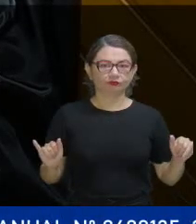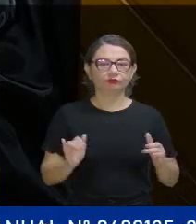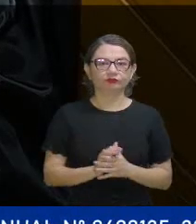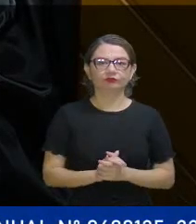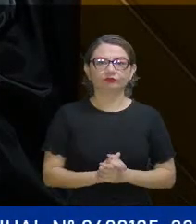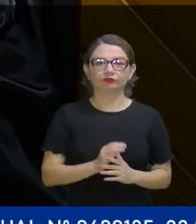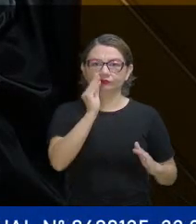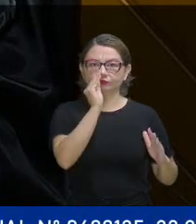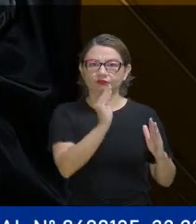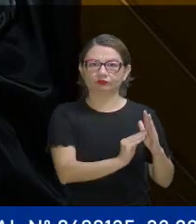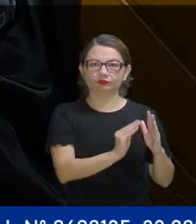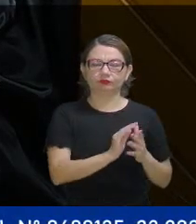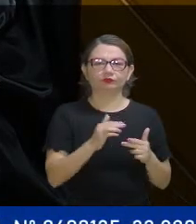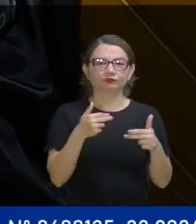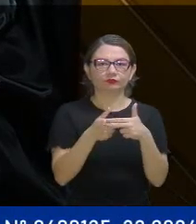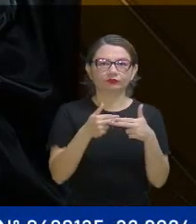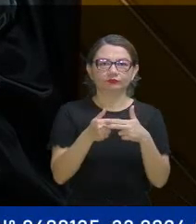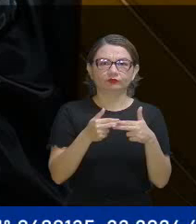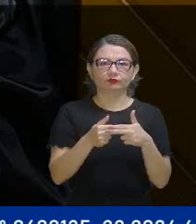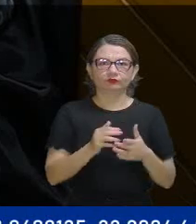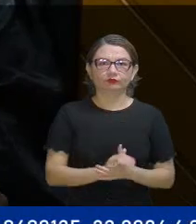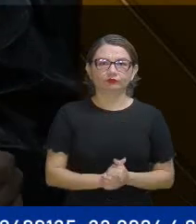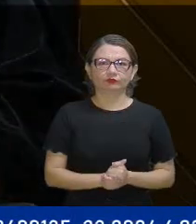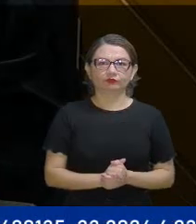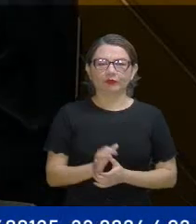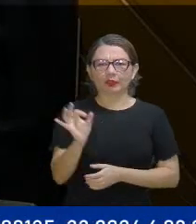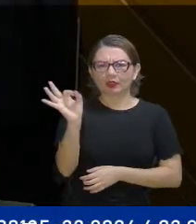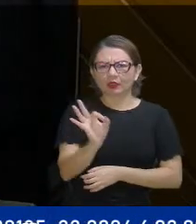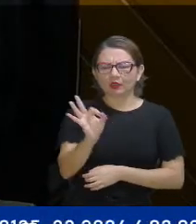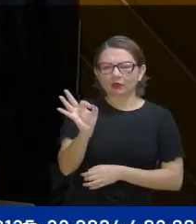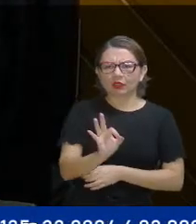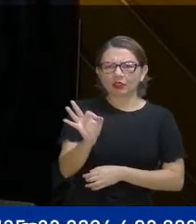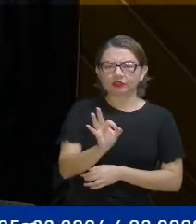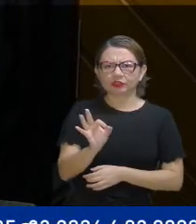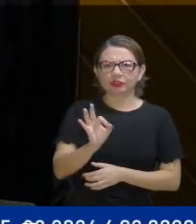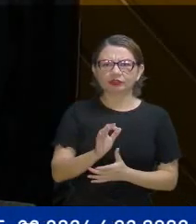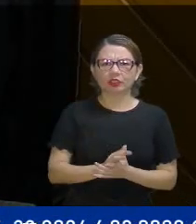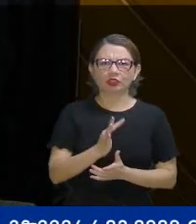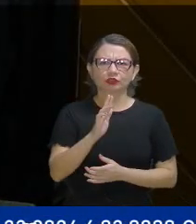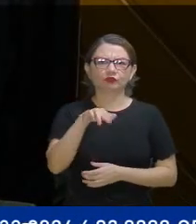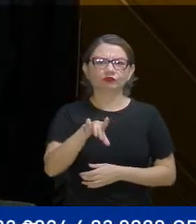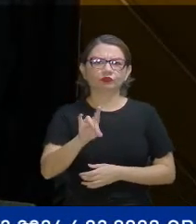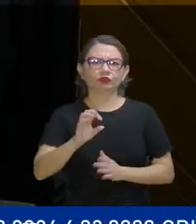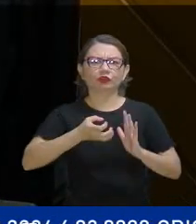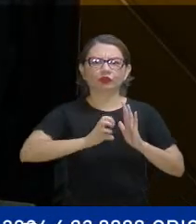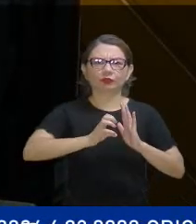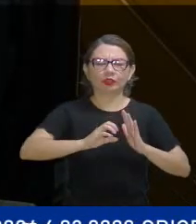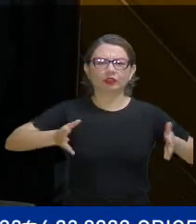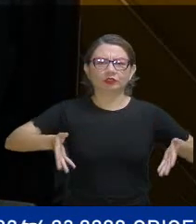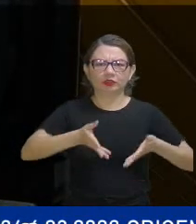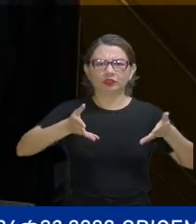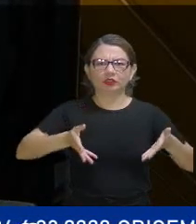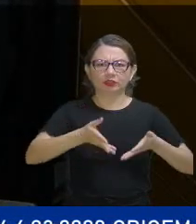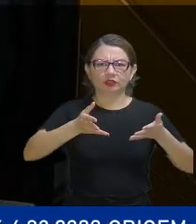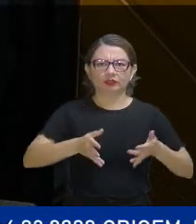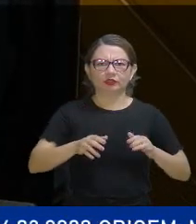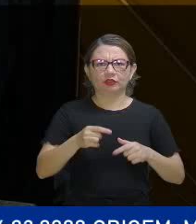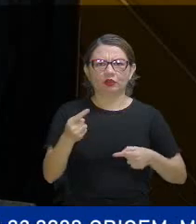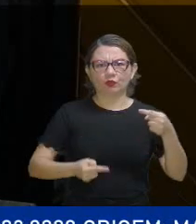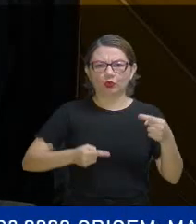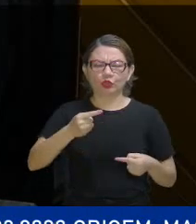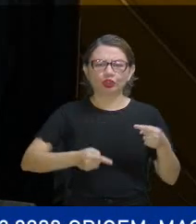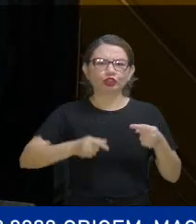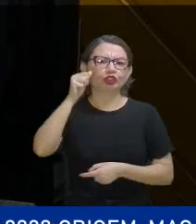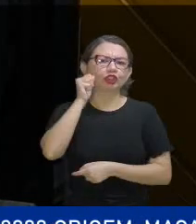cumprimento integral da aplicação do percentual mínimo dos recursos do fundo partidários, programa de promoção e difusão da